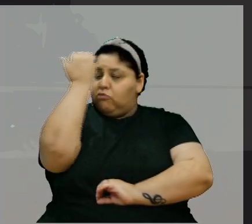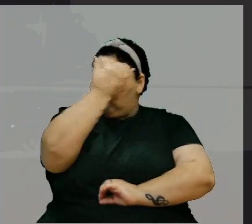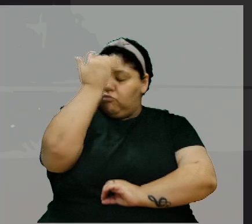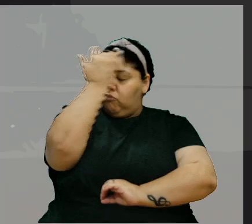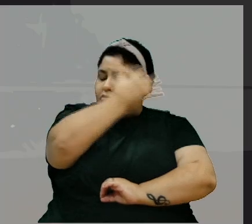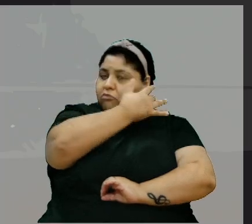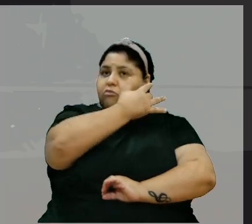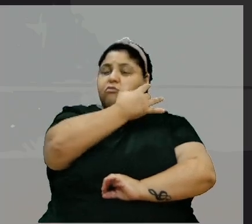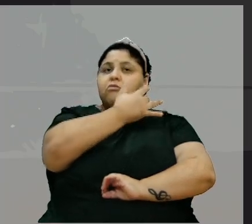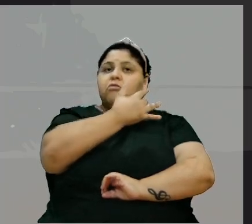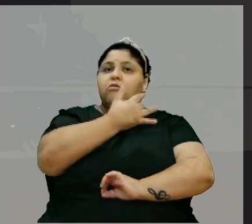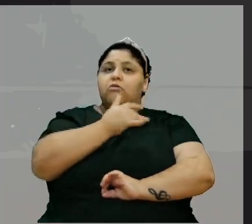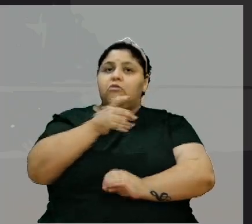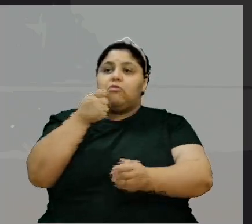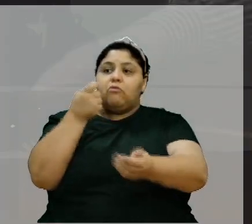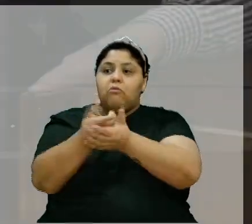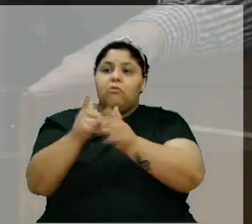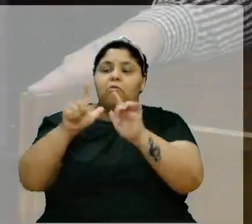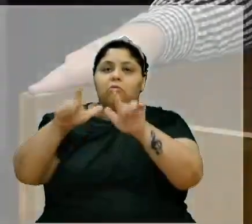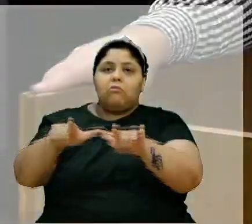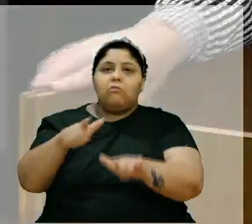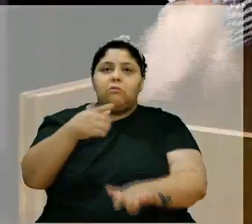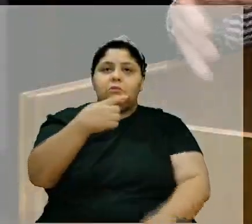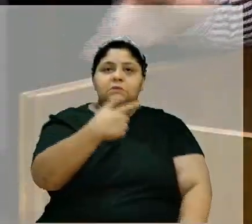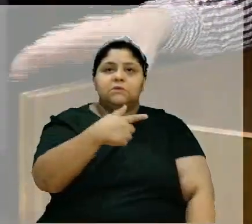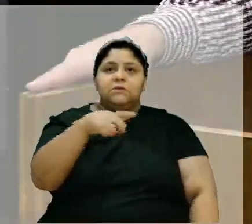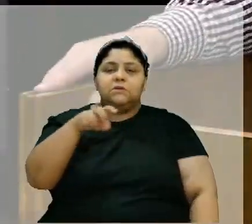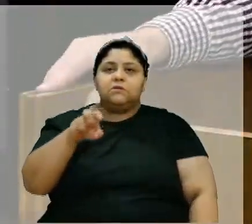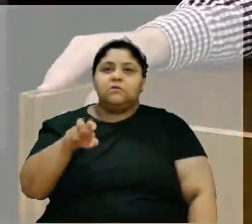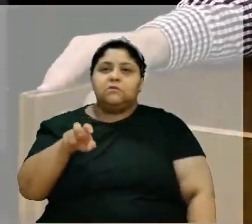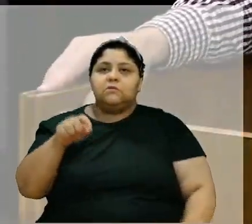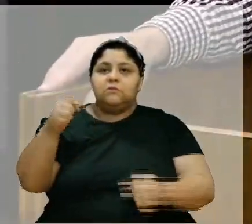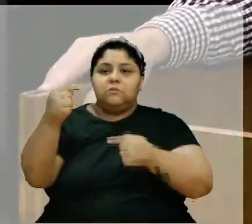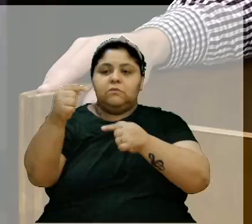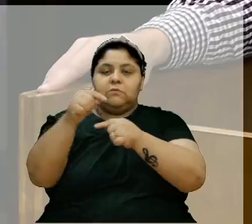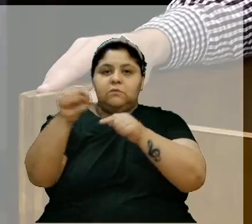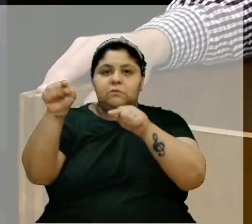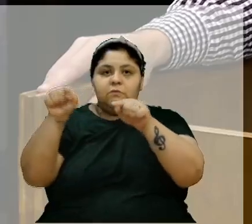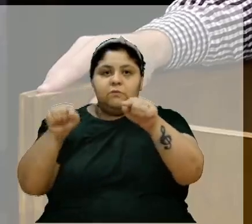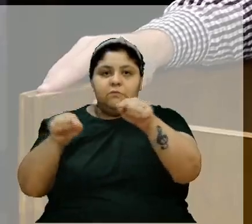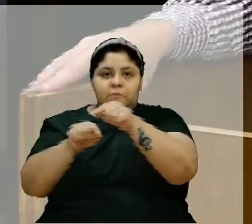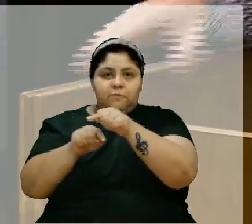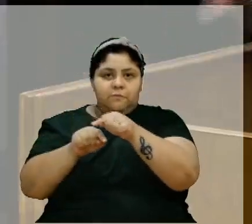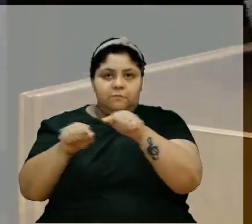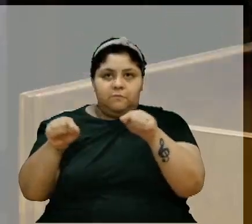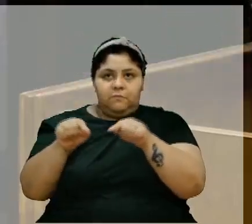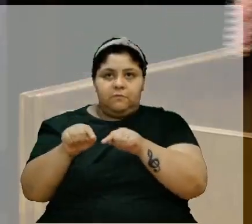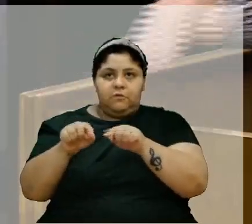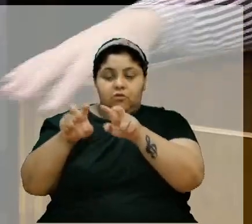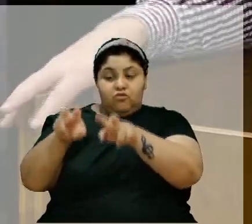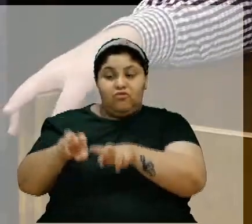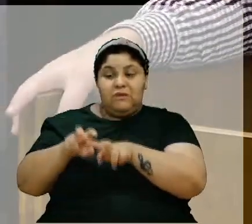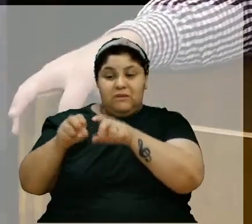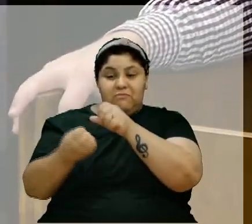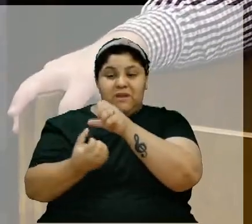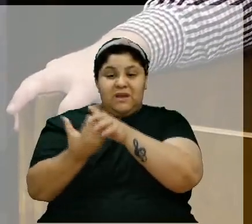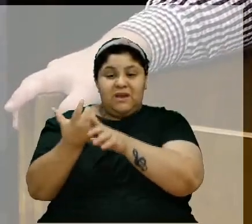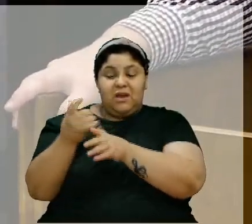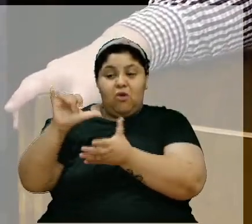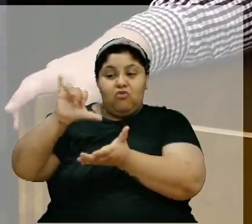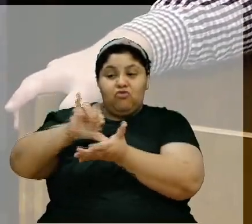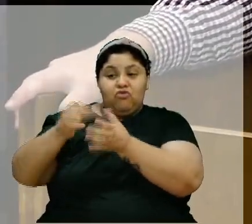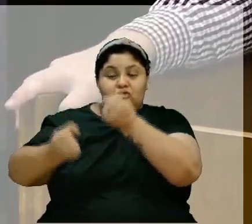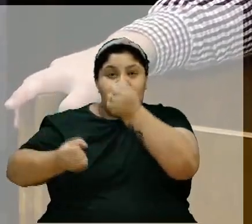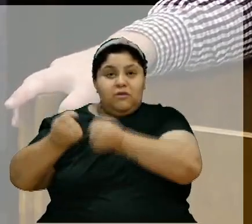município, adquiriu uma área de 62 hectares em Vila Seca para criar o Centro Esportivo Automotor, o quanto, depois